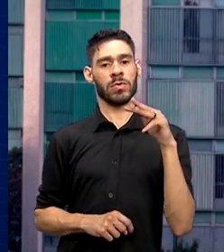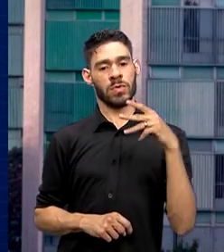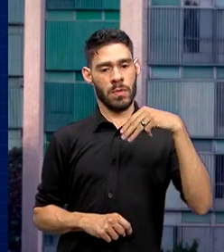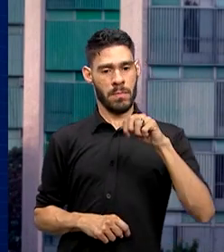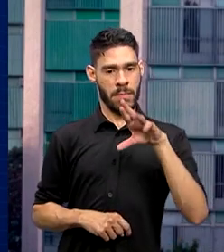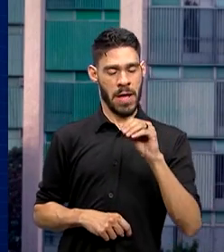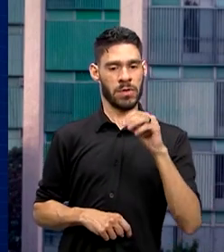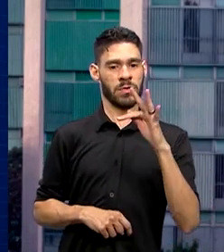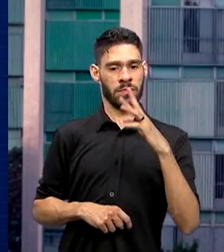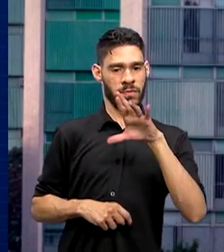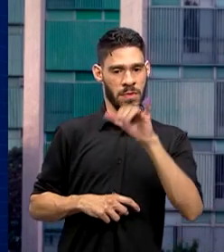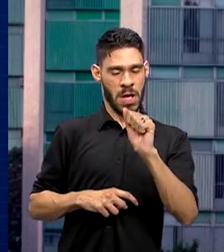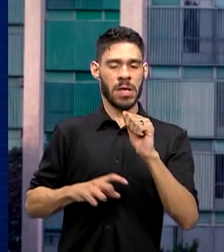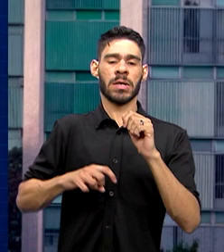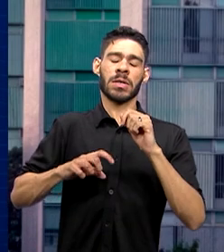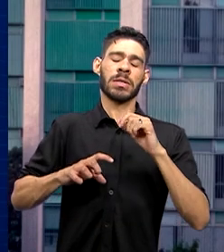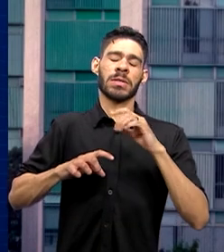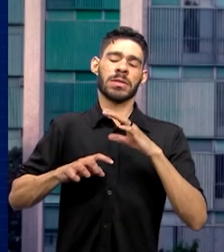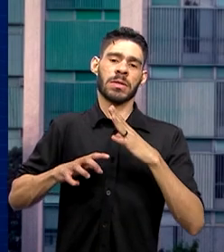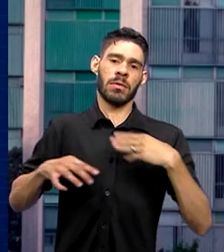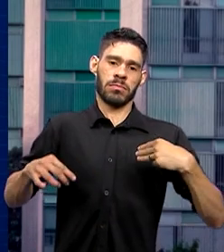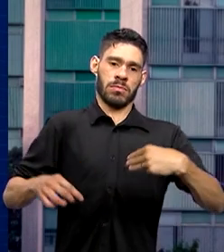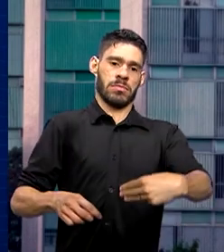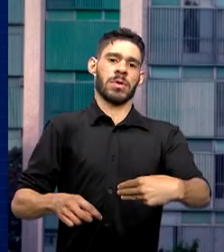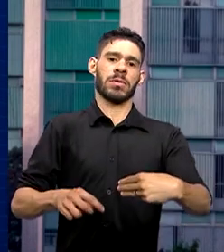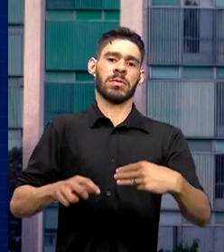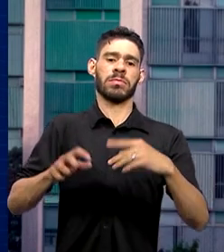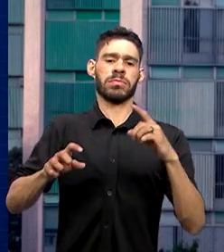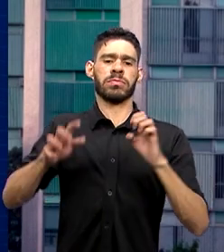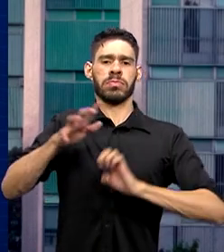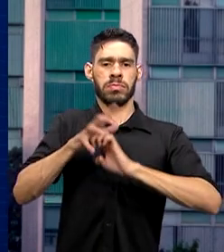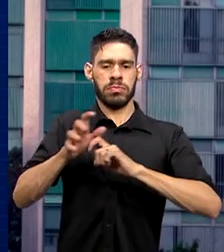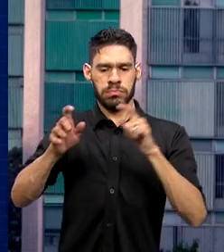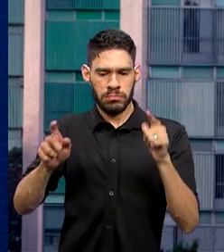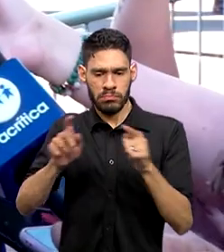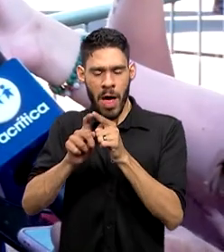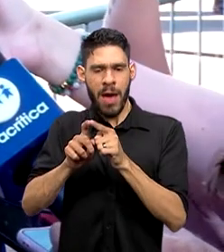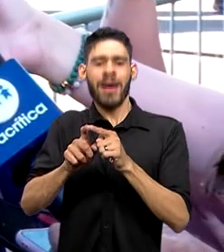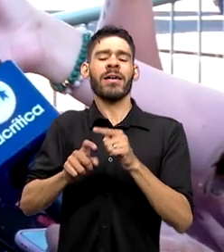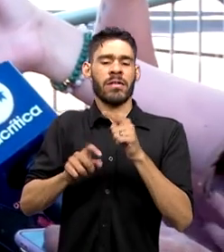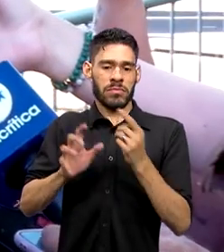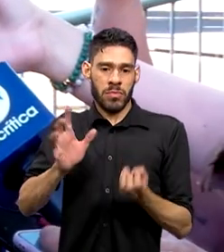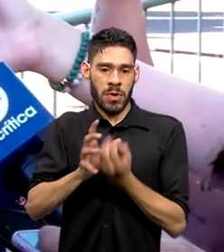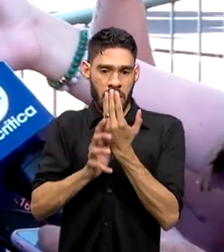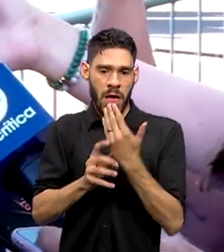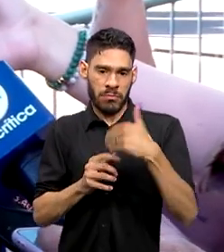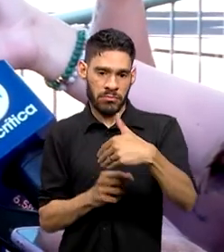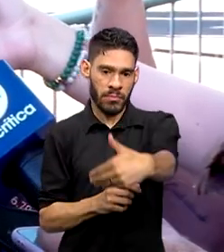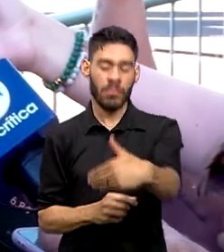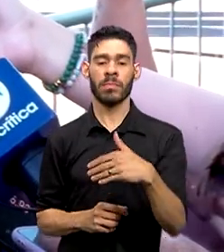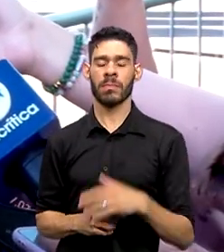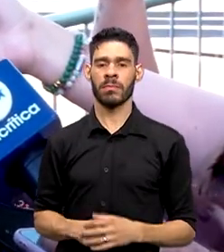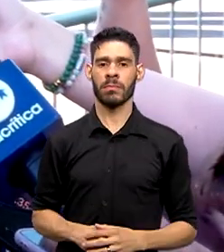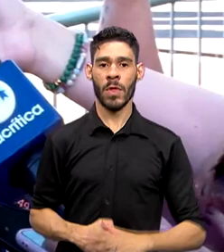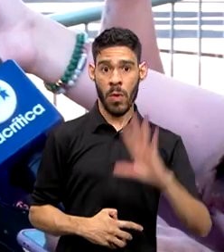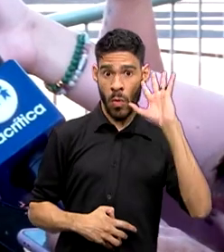o Ministério da Micro e Pequena Empresa, que será criado nos próximos dias. Esse desfecho,